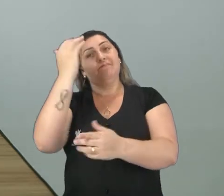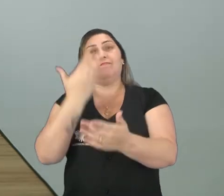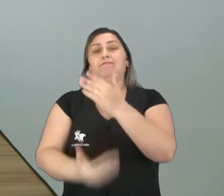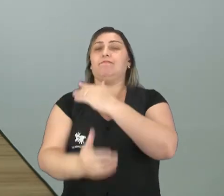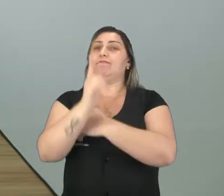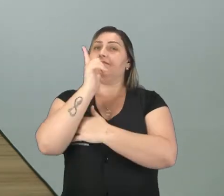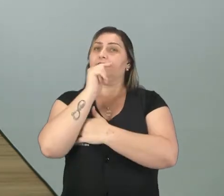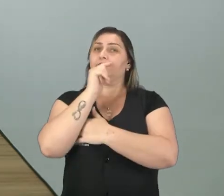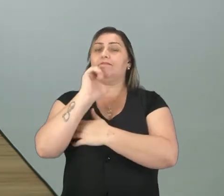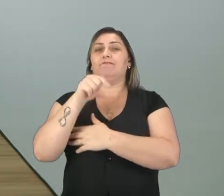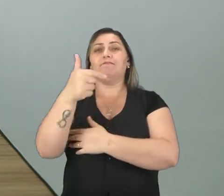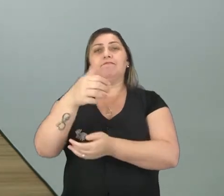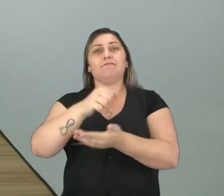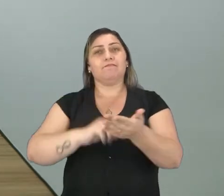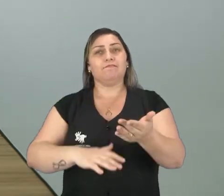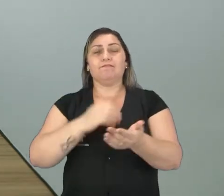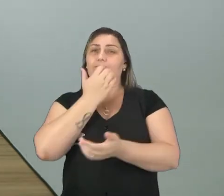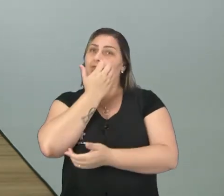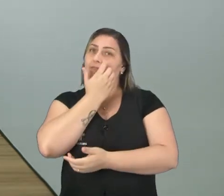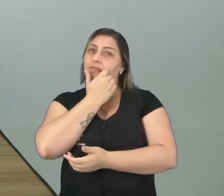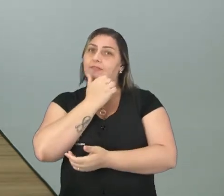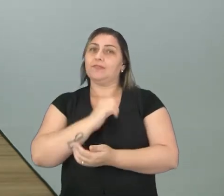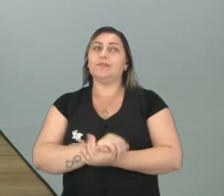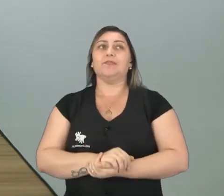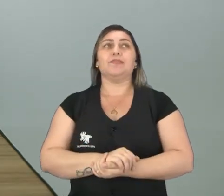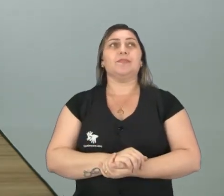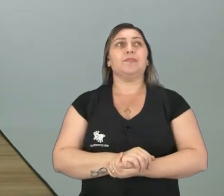bem. Vamos para mais uma atividade?